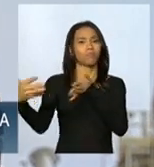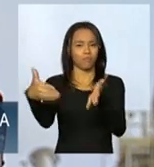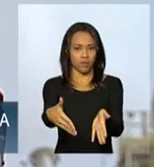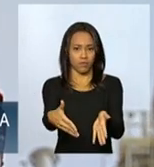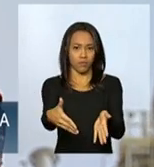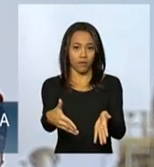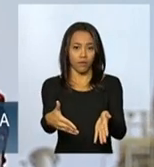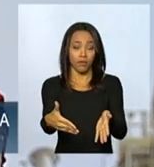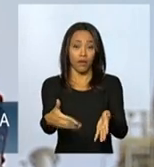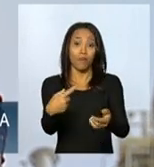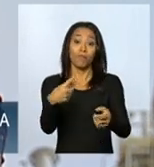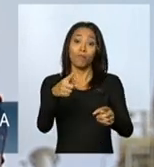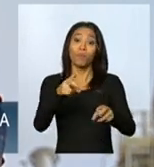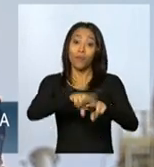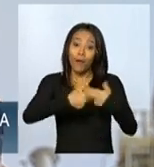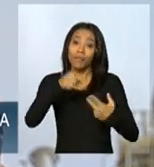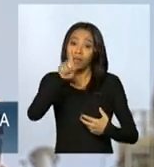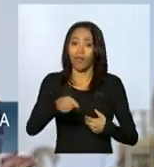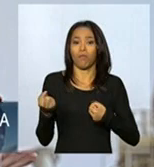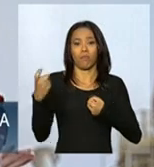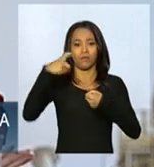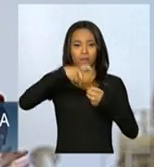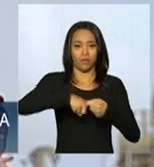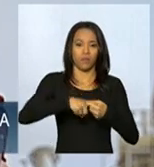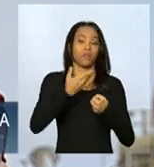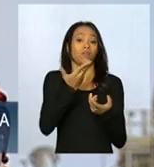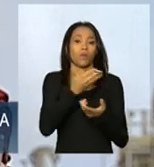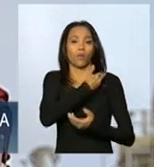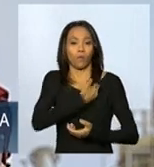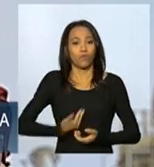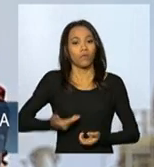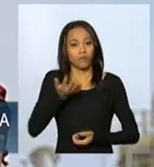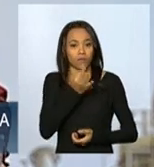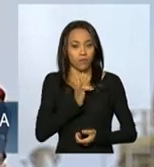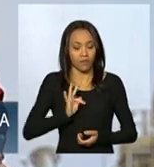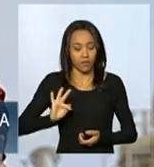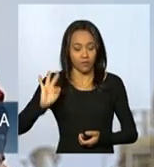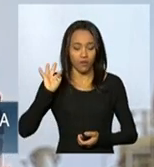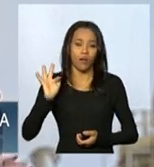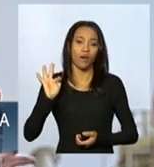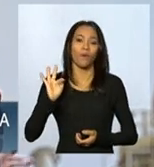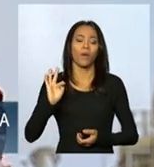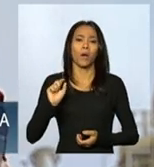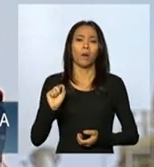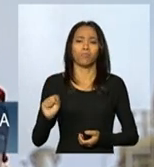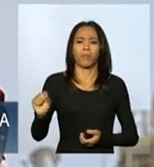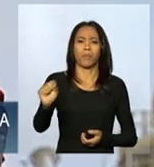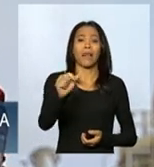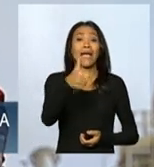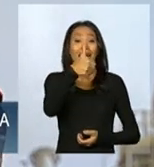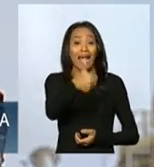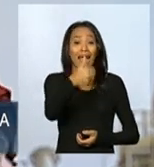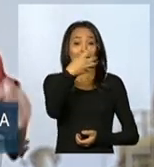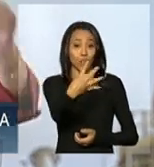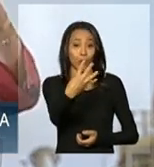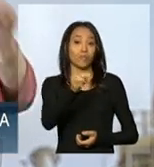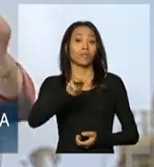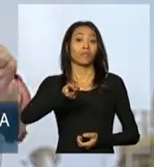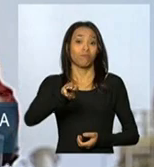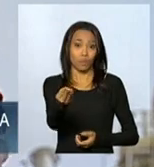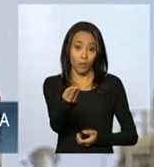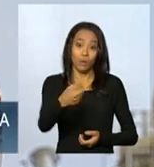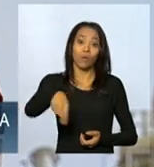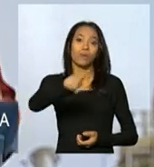porque é uma parceria. E o governo federal coloca 14 bilhões nesse programa